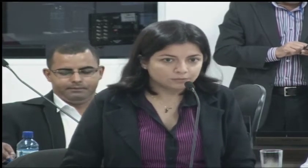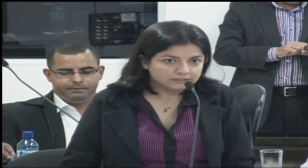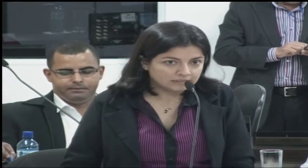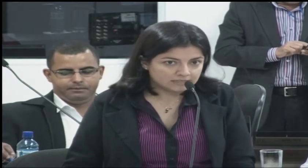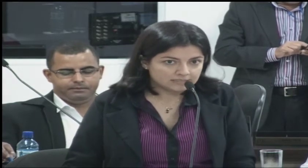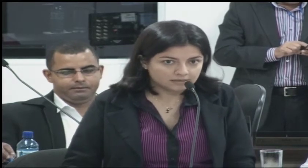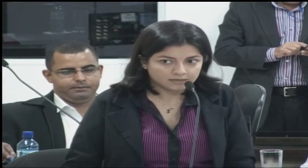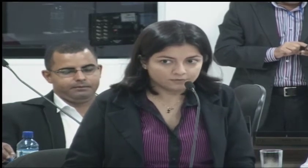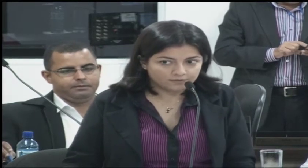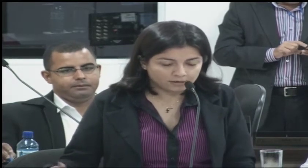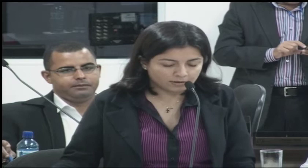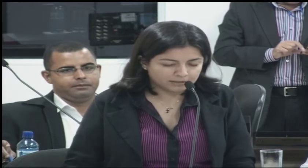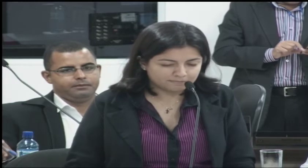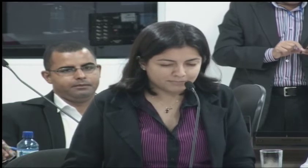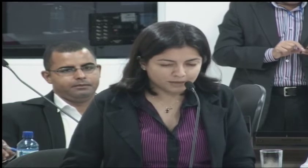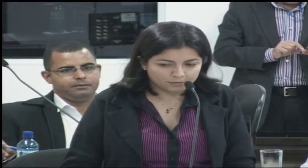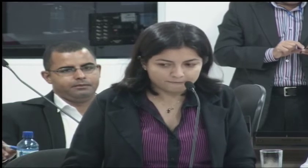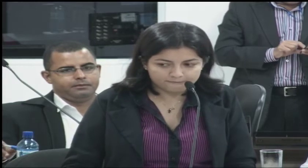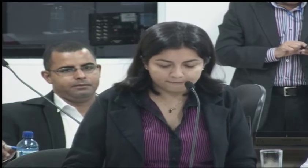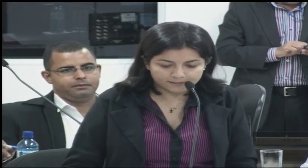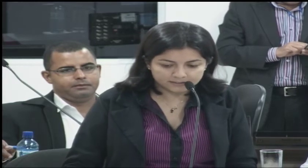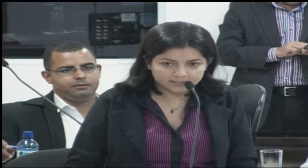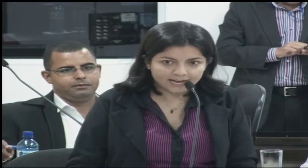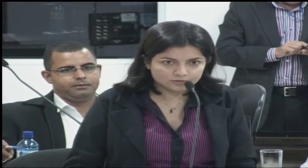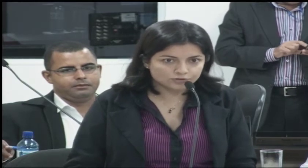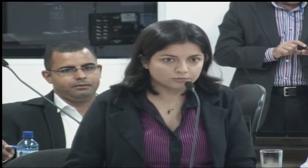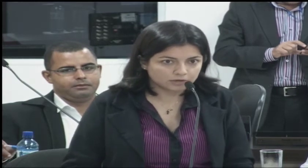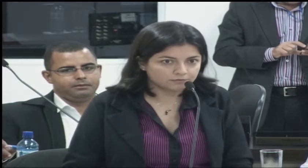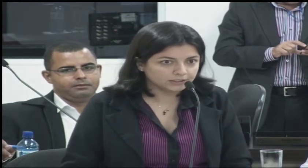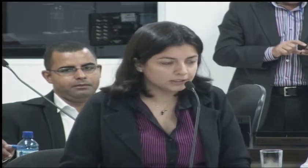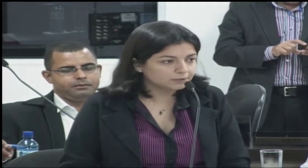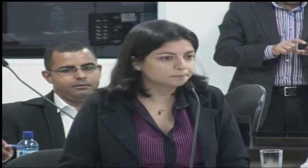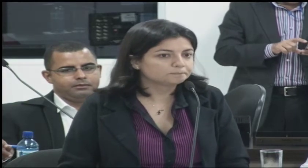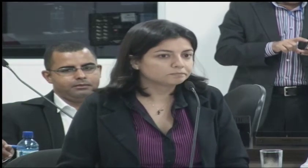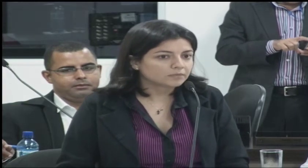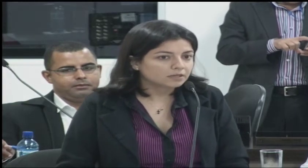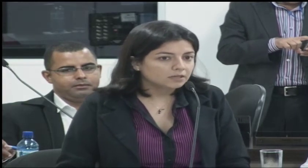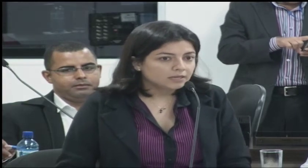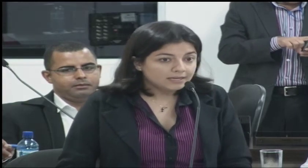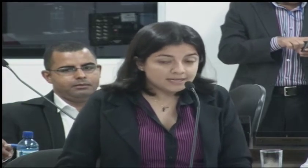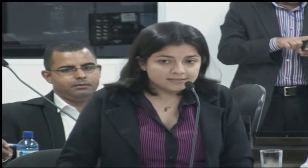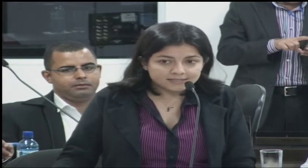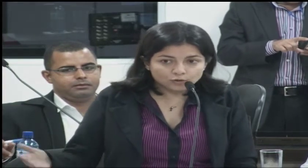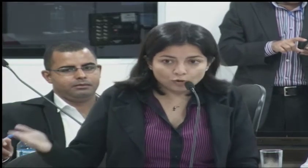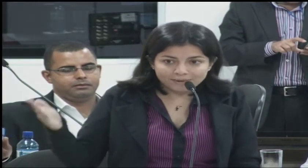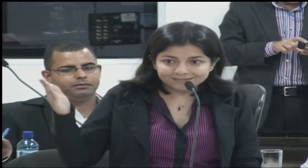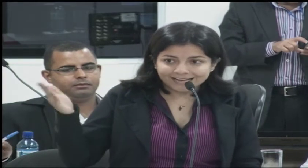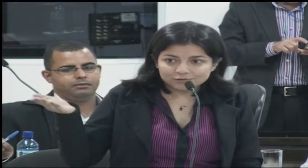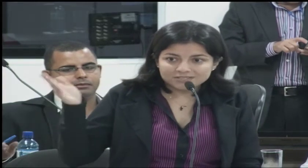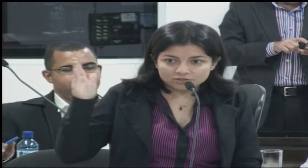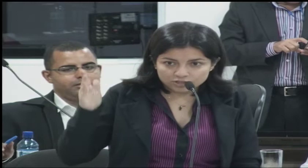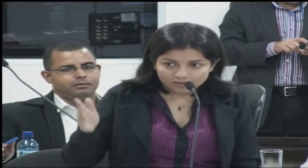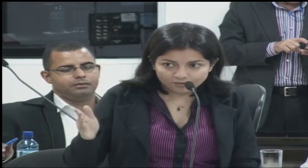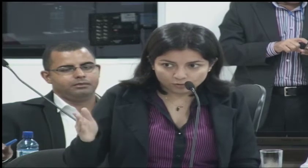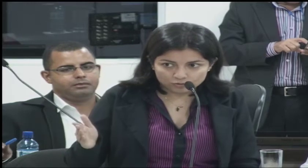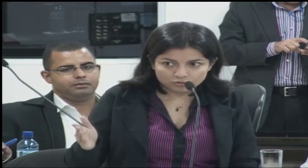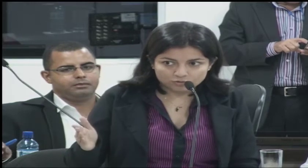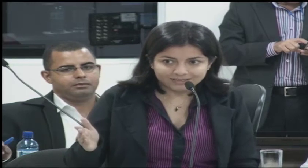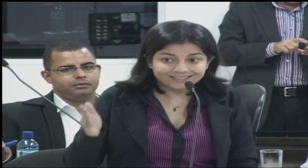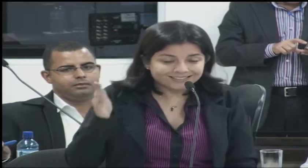sobre transformar veiculado pelo pan tas tico salvo engano existem documentários científicos